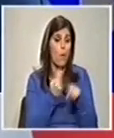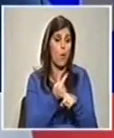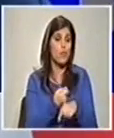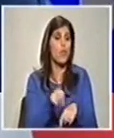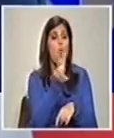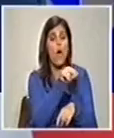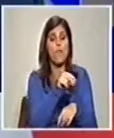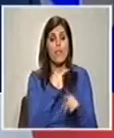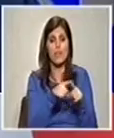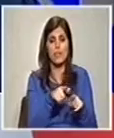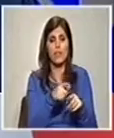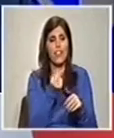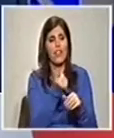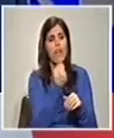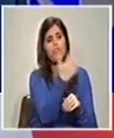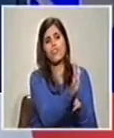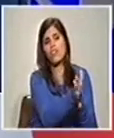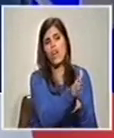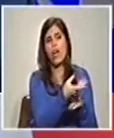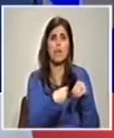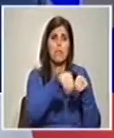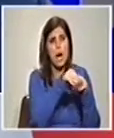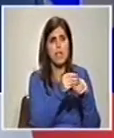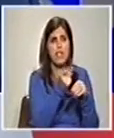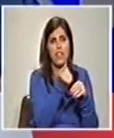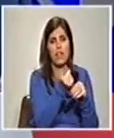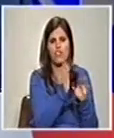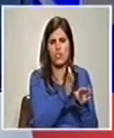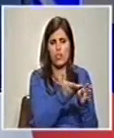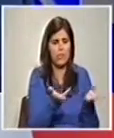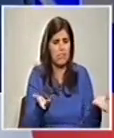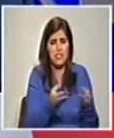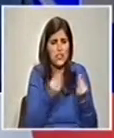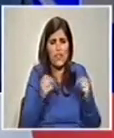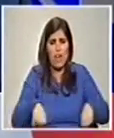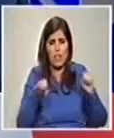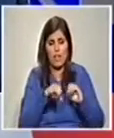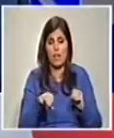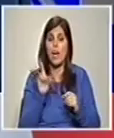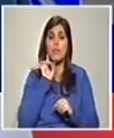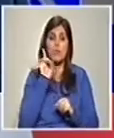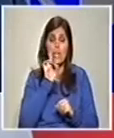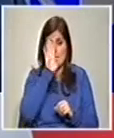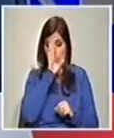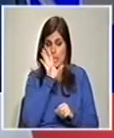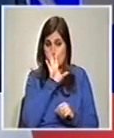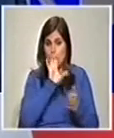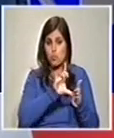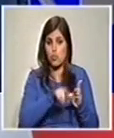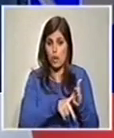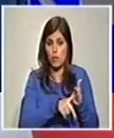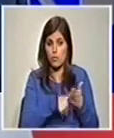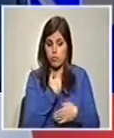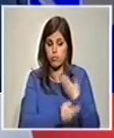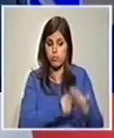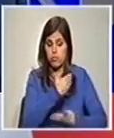mais dinheiro em cima de dinheiro que já existe que resolve algum problema. E interessa-nos muito o ponto que aqui referiu também, de saber se os projetos têm